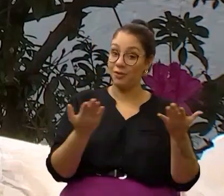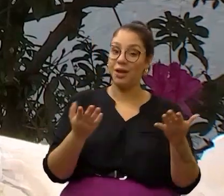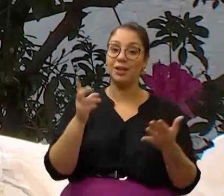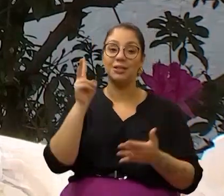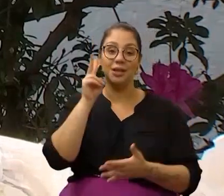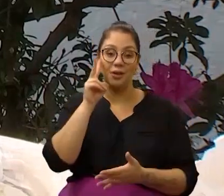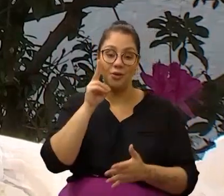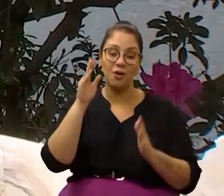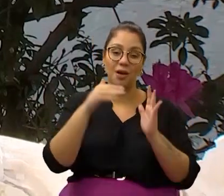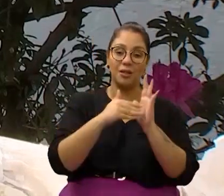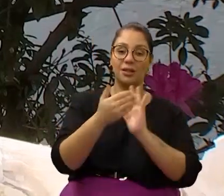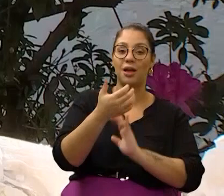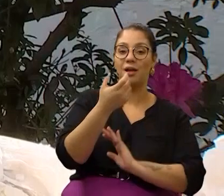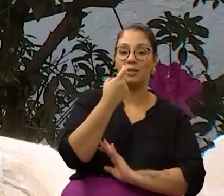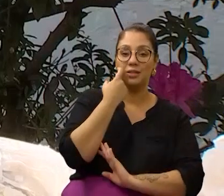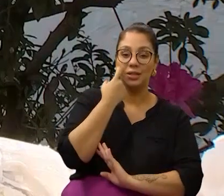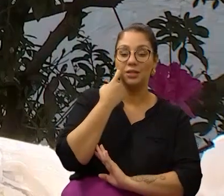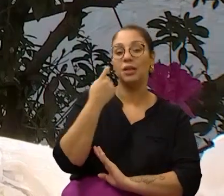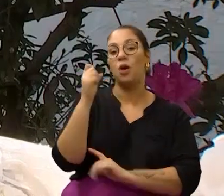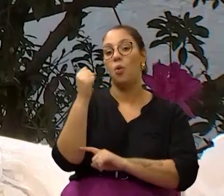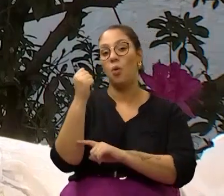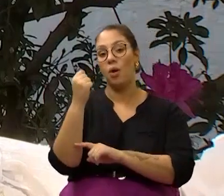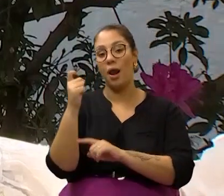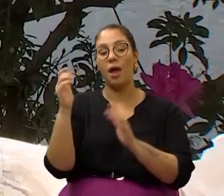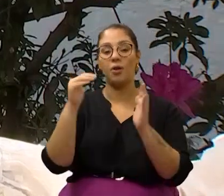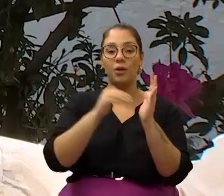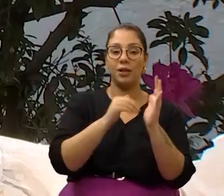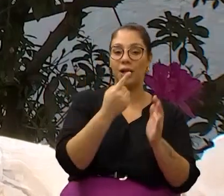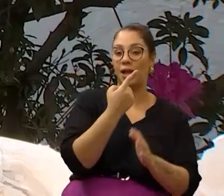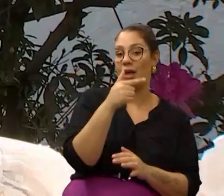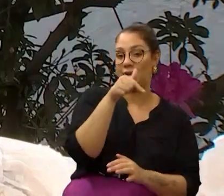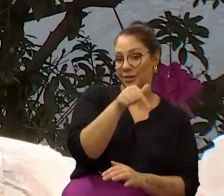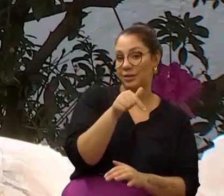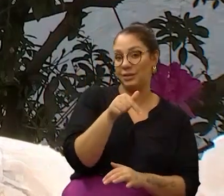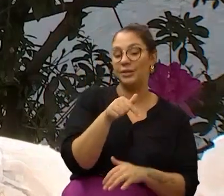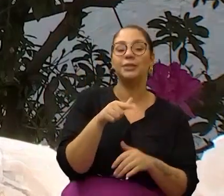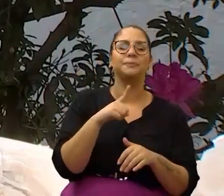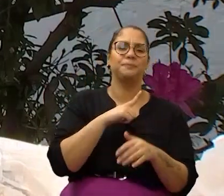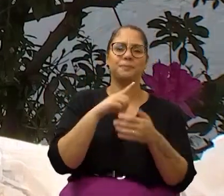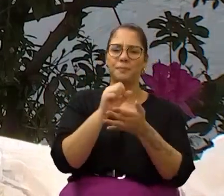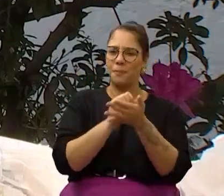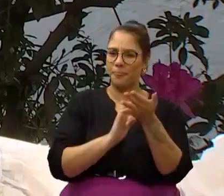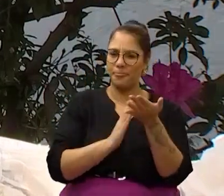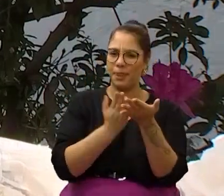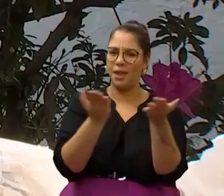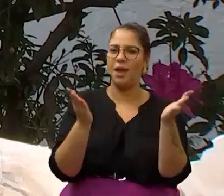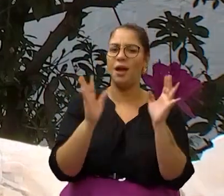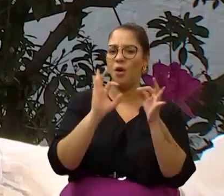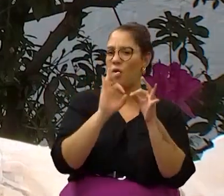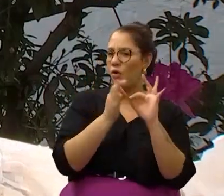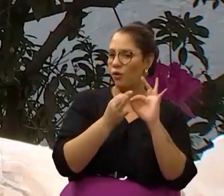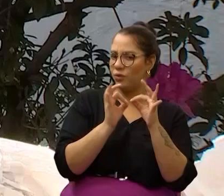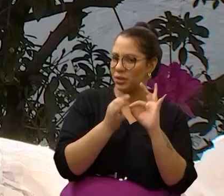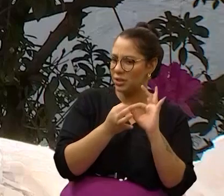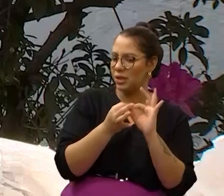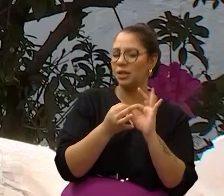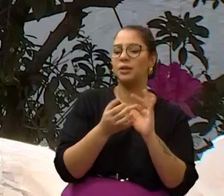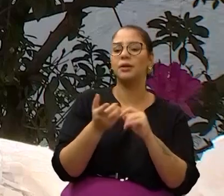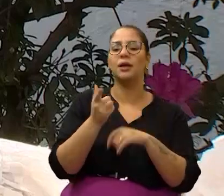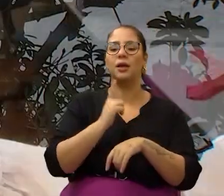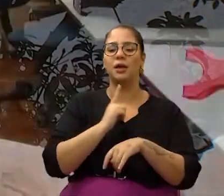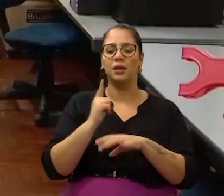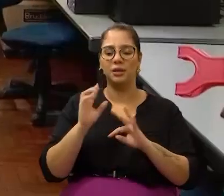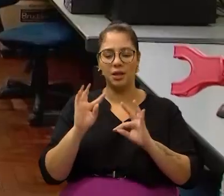sexta-feira, das 8 às 17, tá? Nós temos atividades de oficinas,